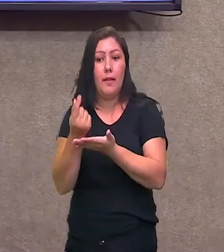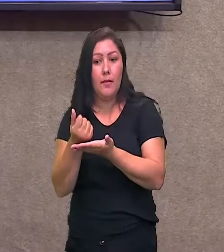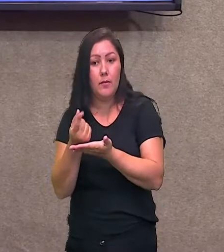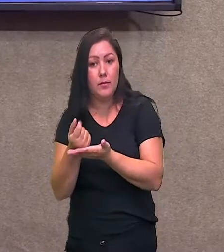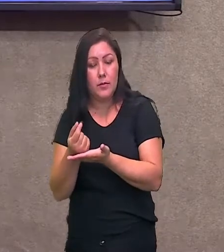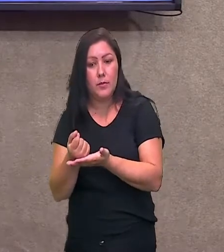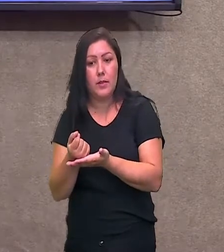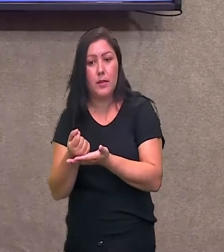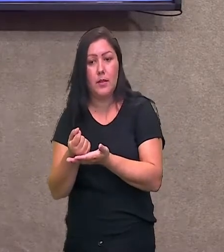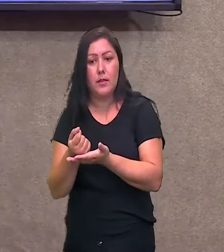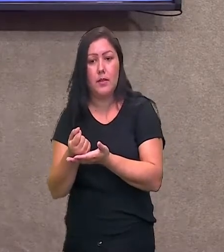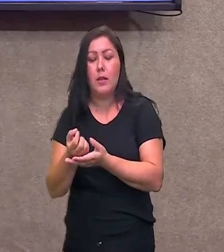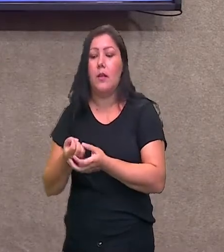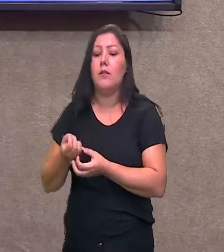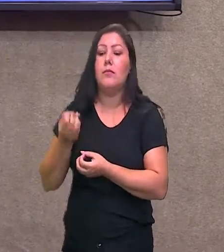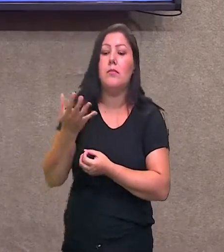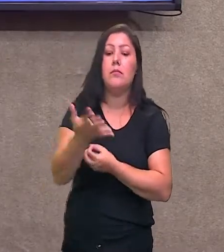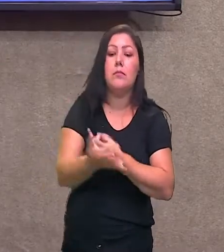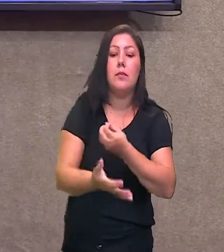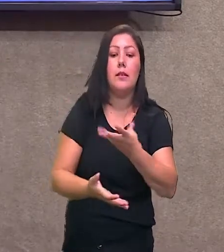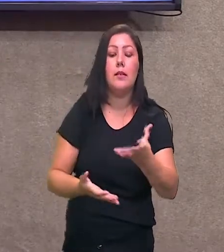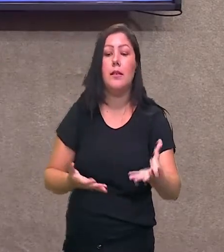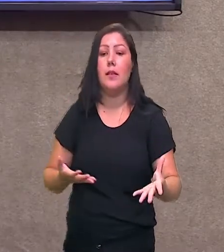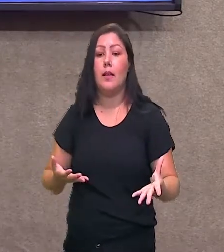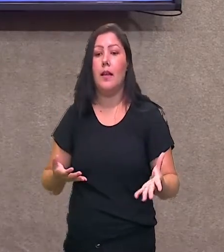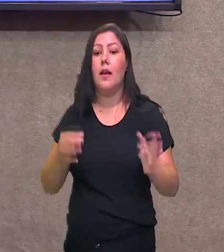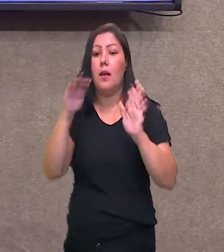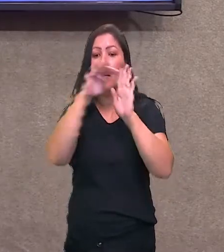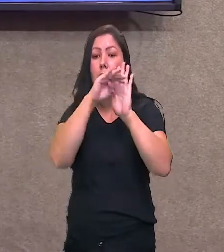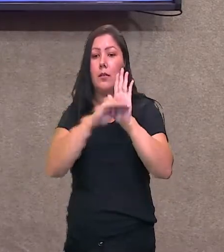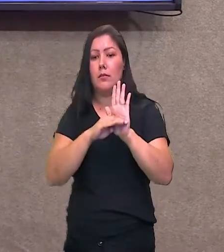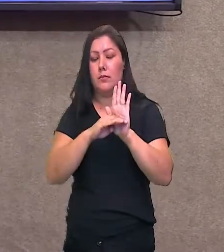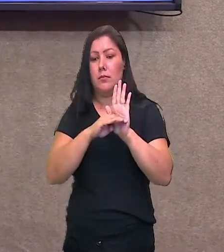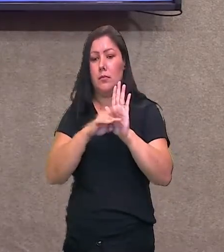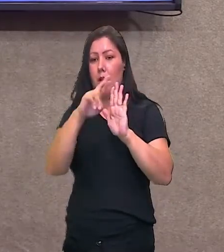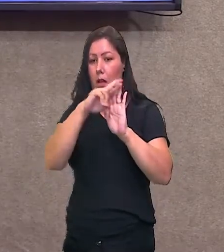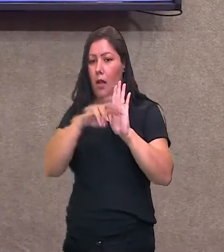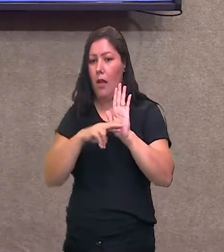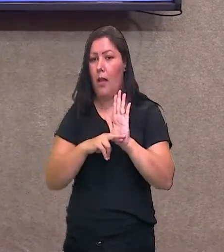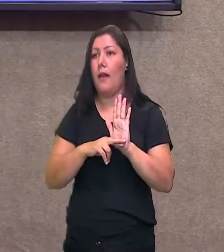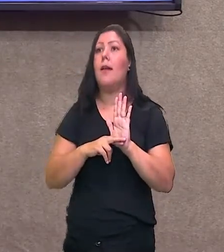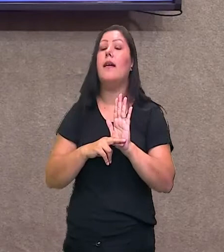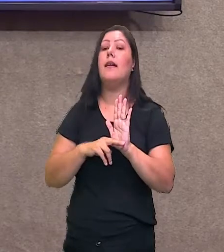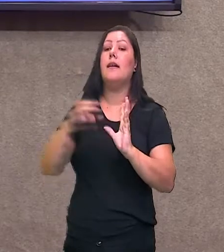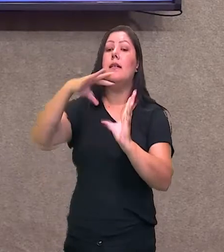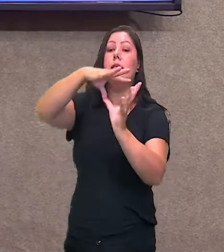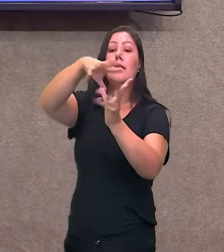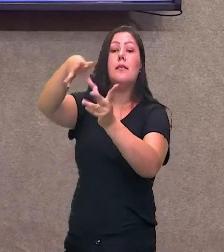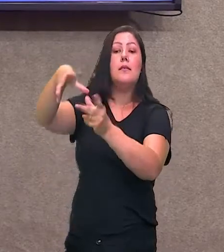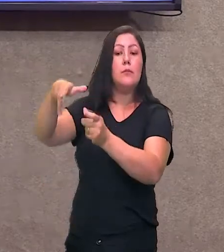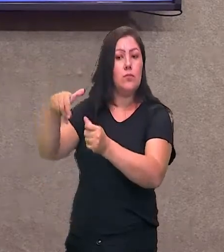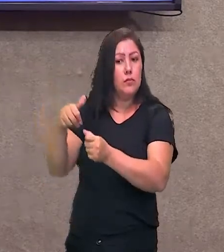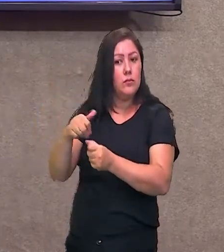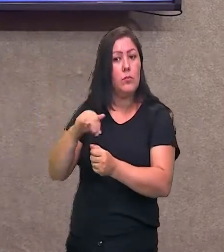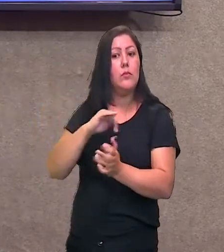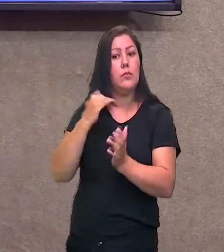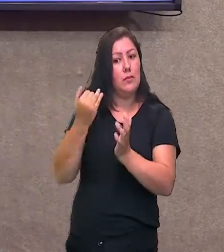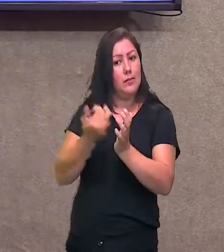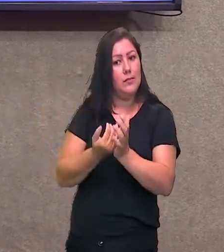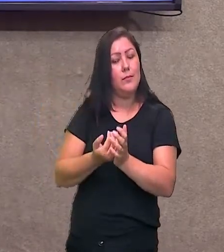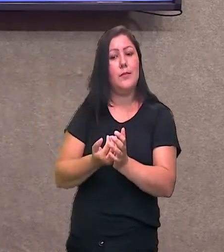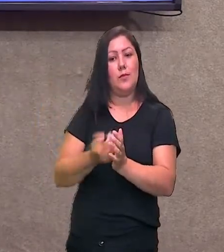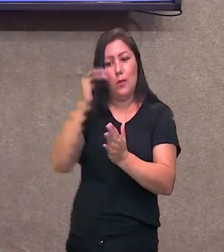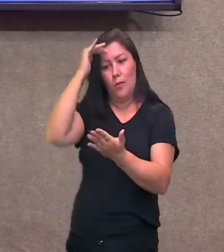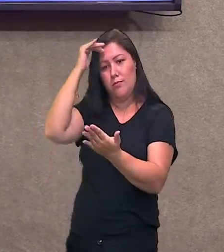direcionados de acordo com o mercado internacional. Porque a Petrobras é uma empresa brasileira, mas